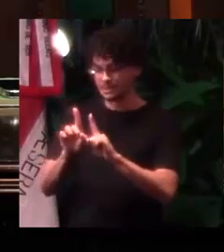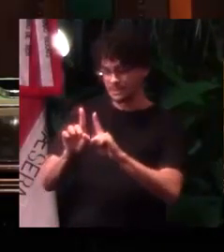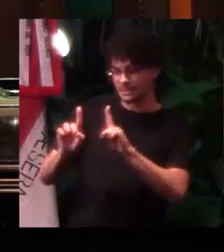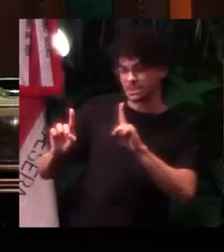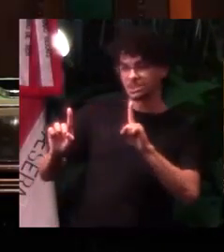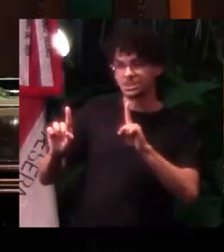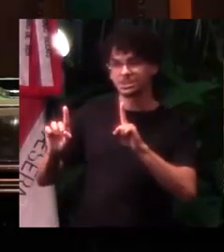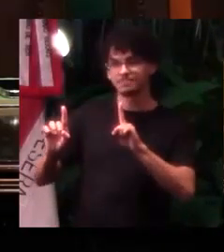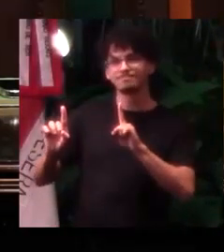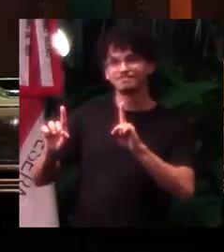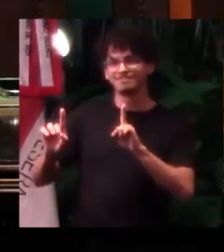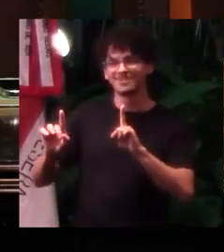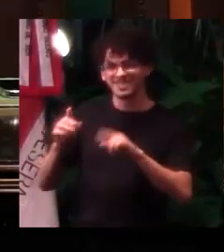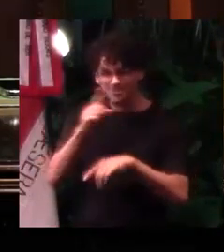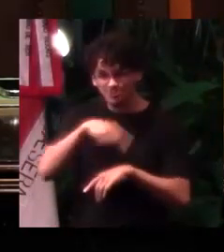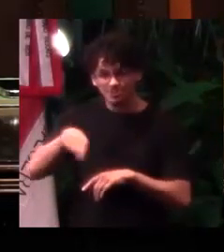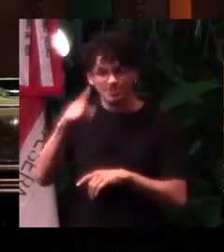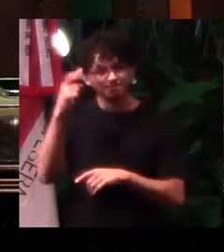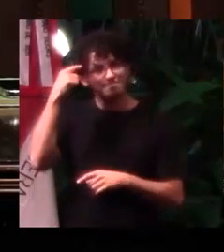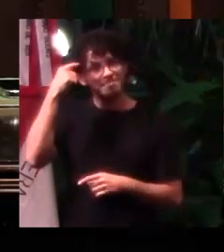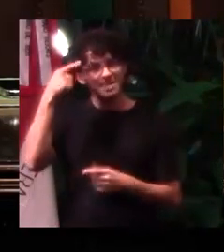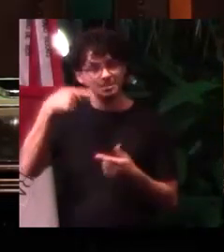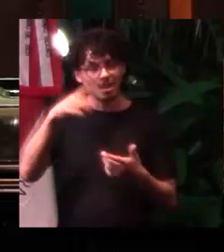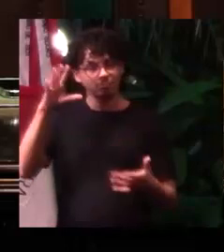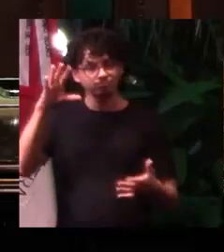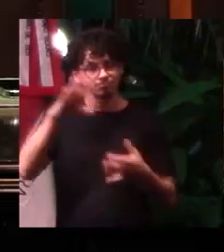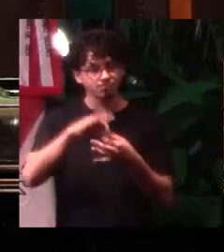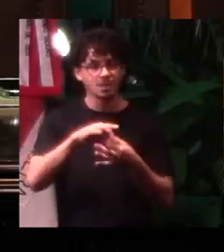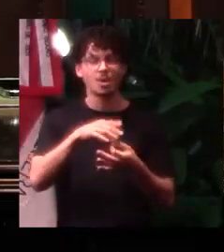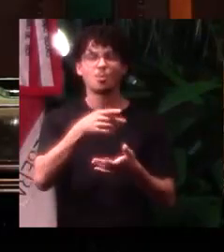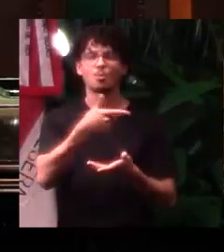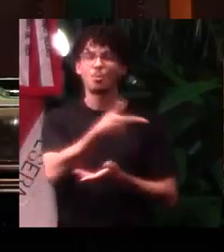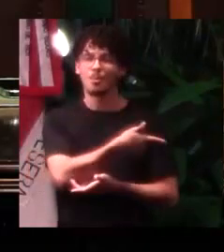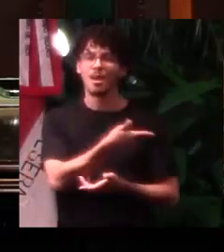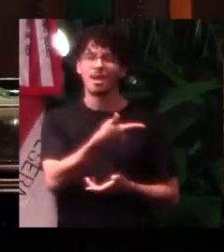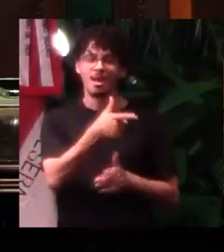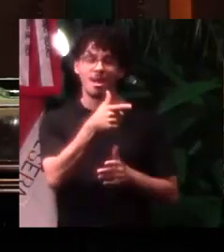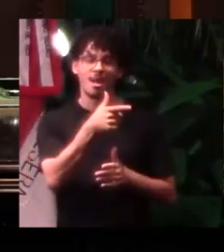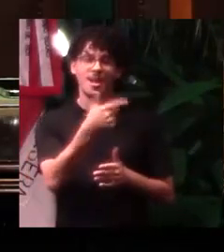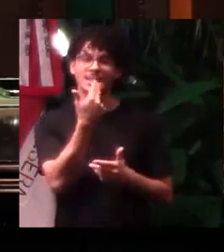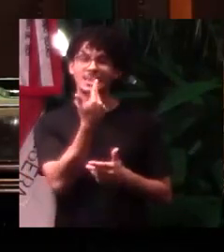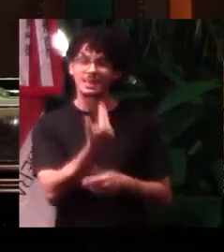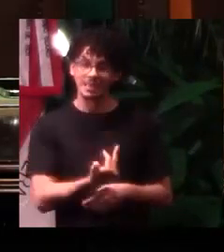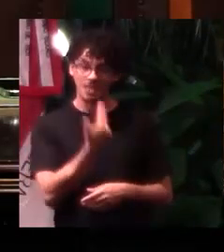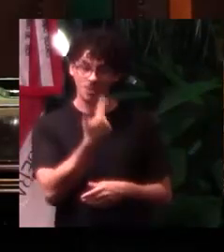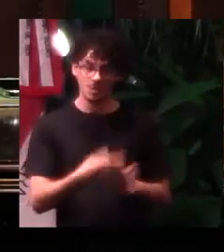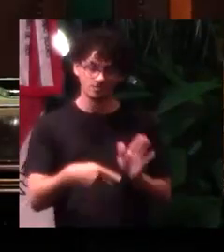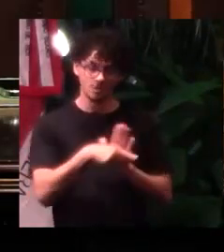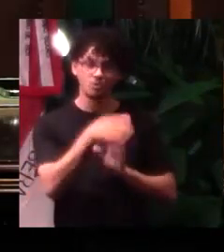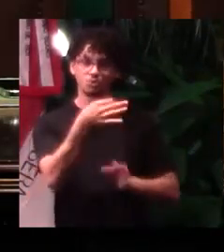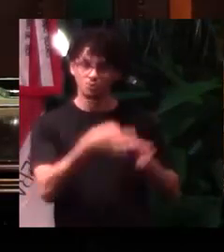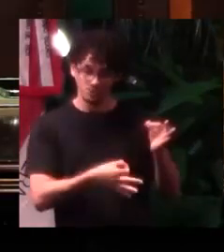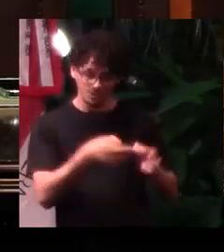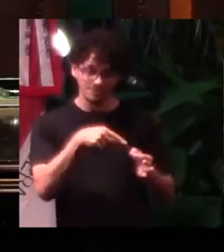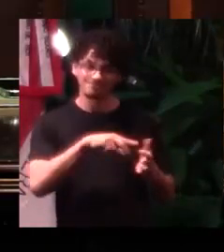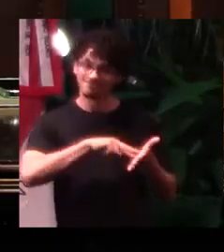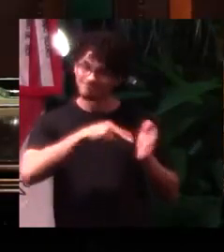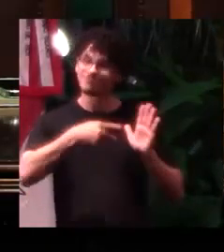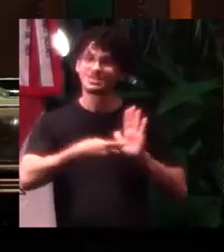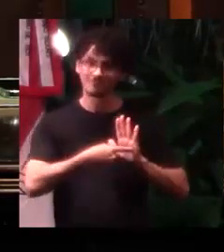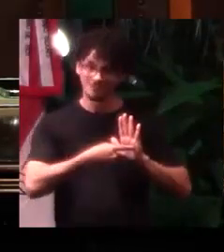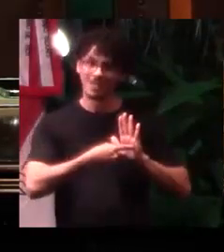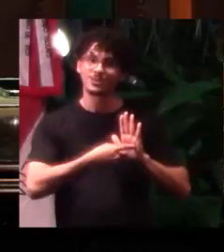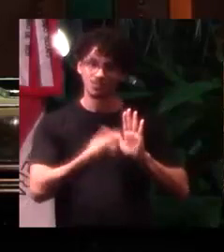é uma questão que, se a gente trouxer para a linguagem jurídica, tem um simbolismo todo especial, uma vez que no